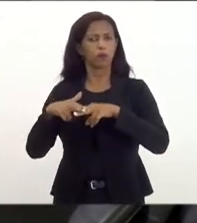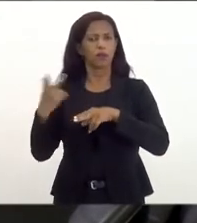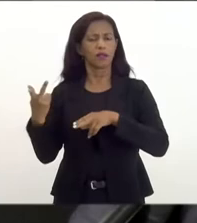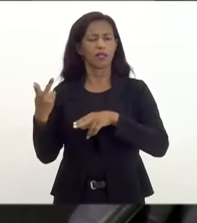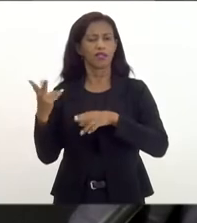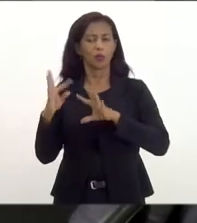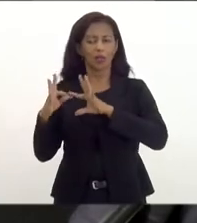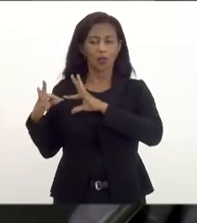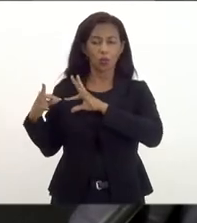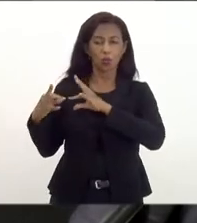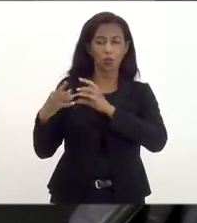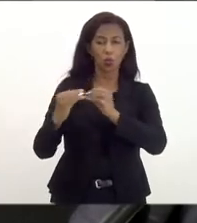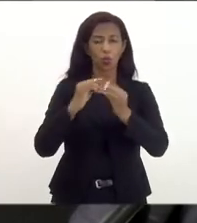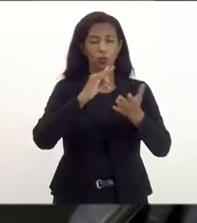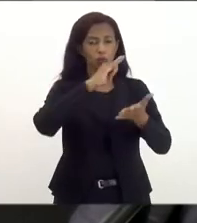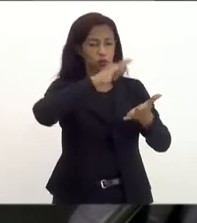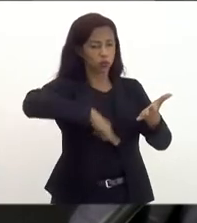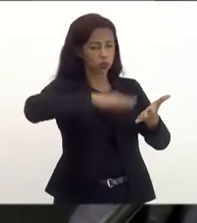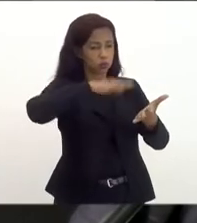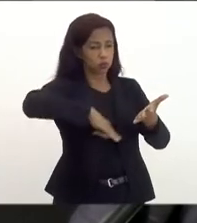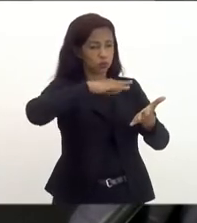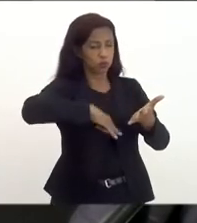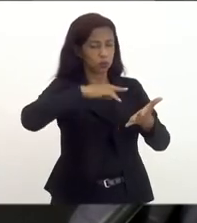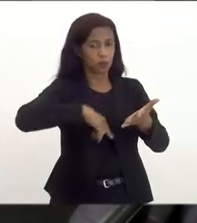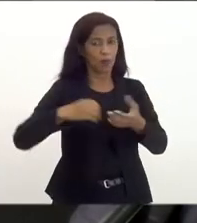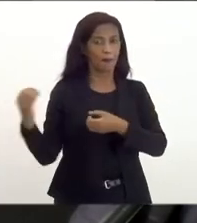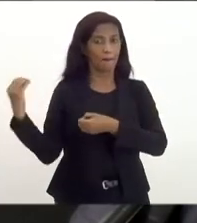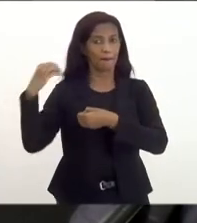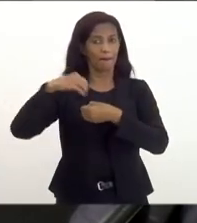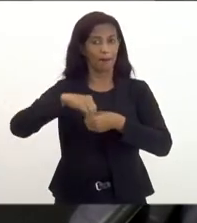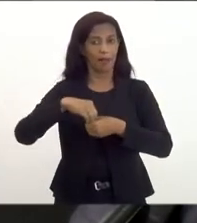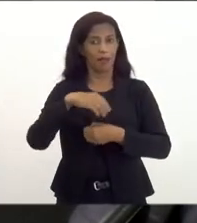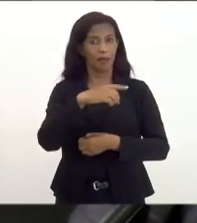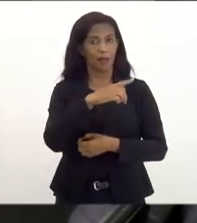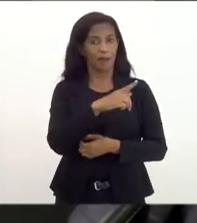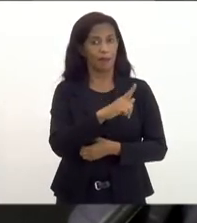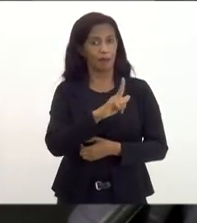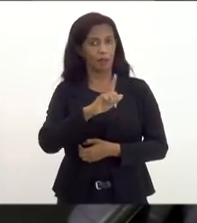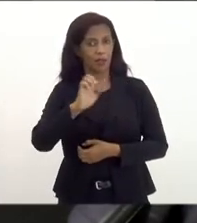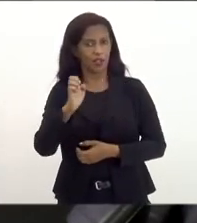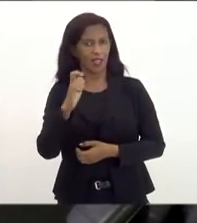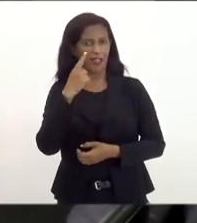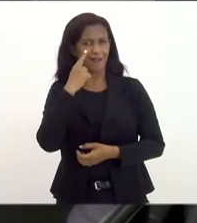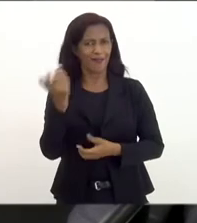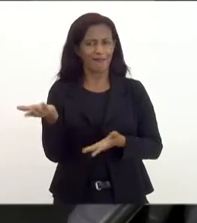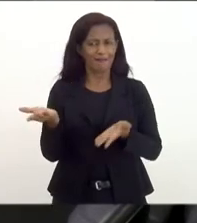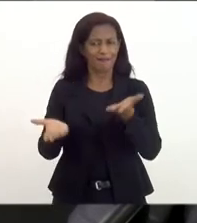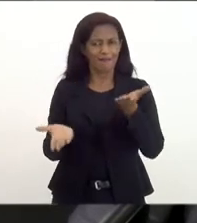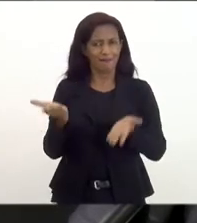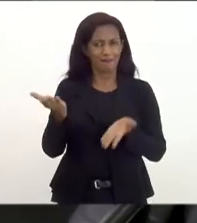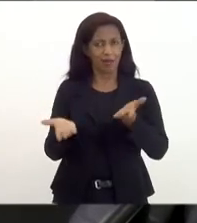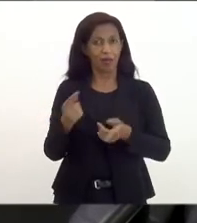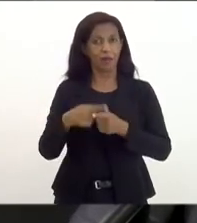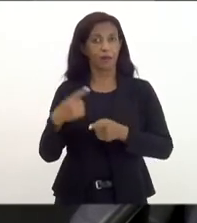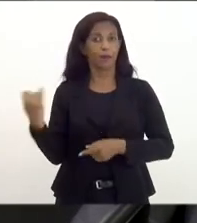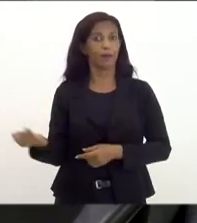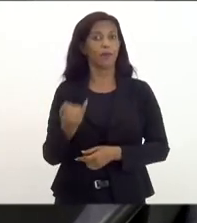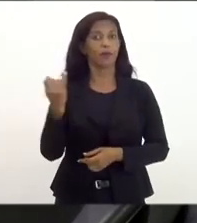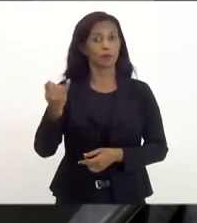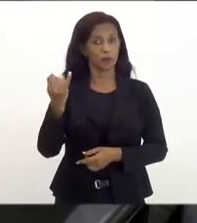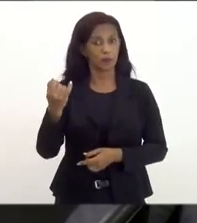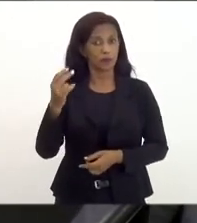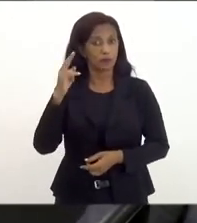gente teve que jogar toda essa documentação para dentro da contadoria do estado e entrar dentro do Balanço Porque é importante